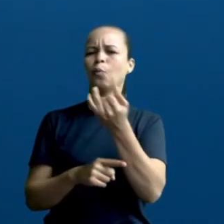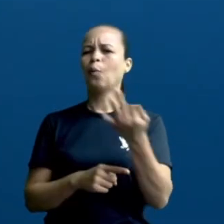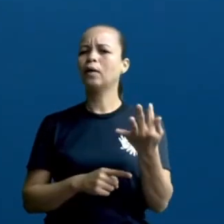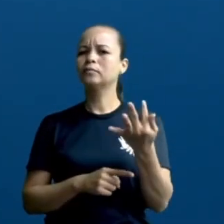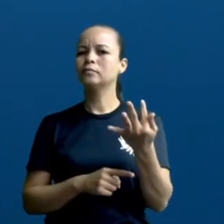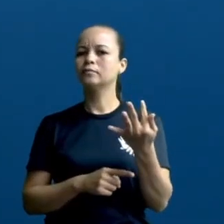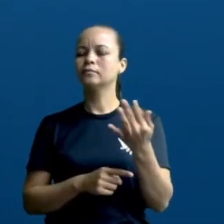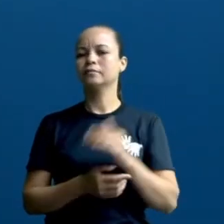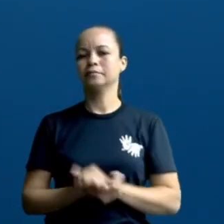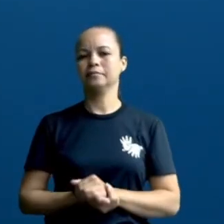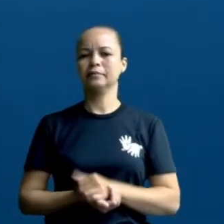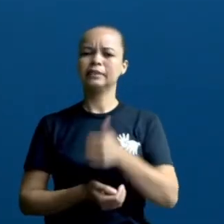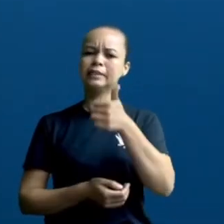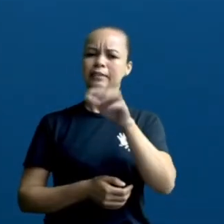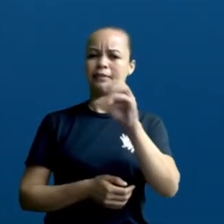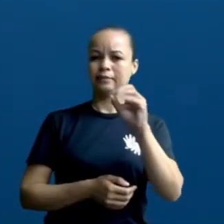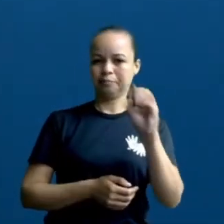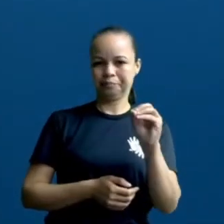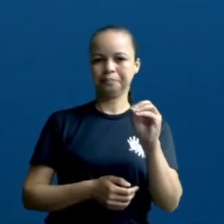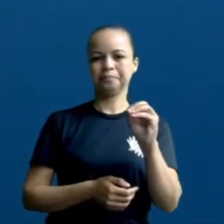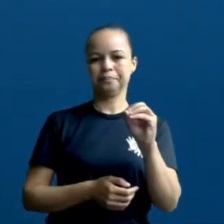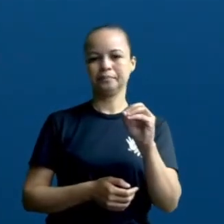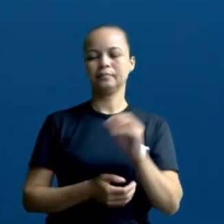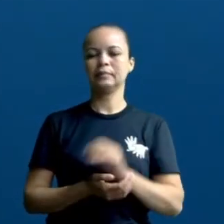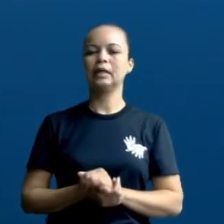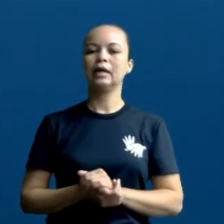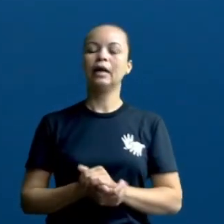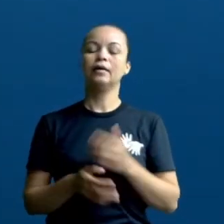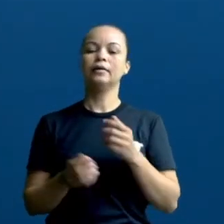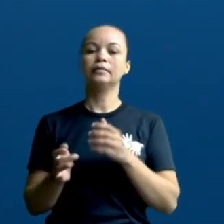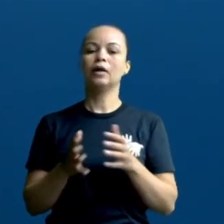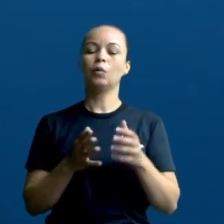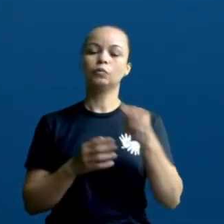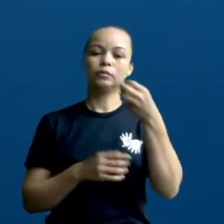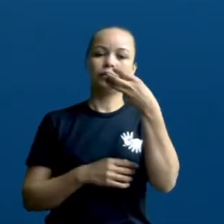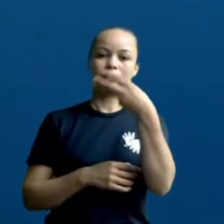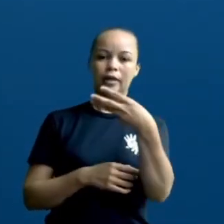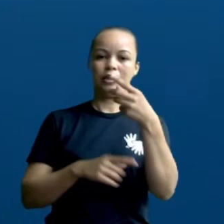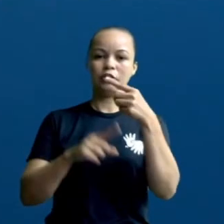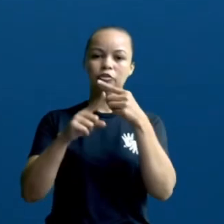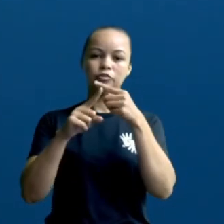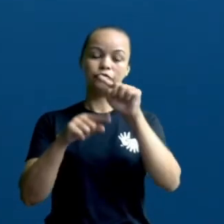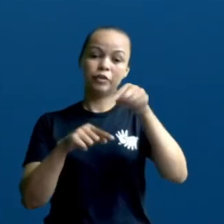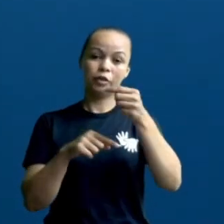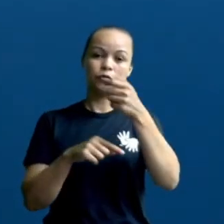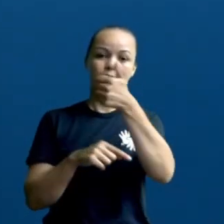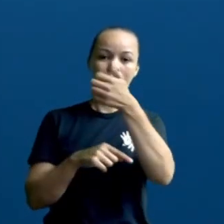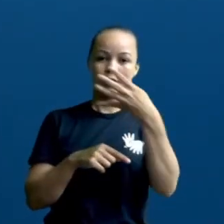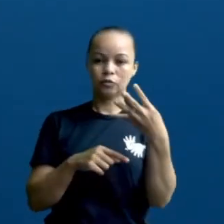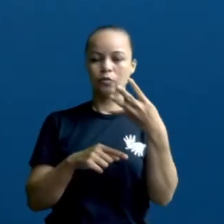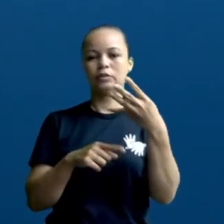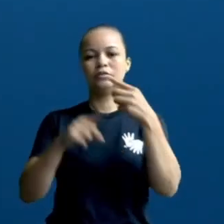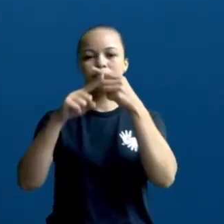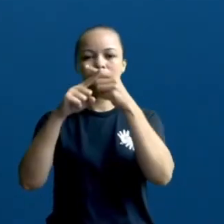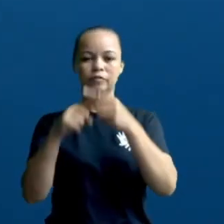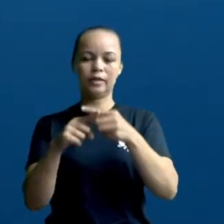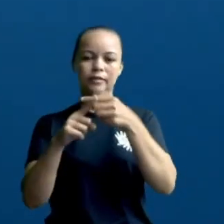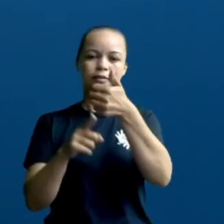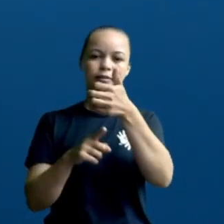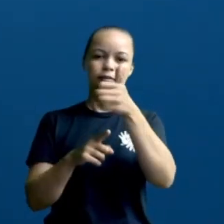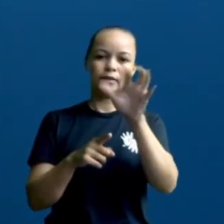quanto? 100, tá certo? Então, 3,14 vezes 100,